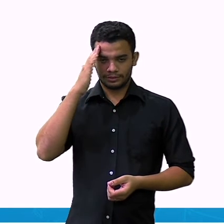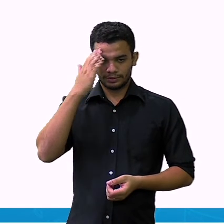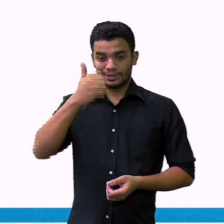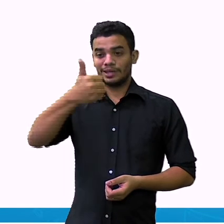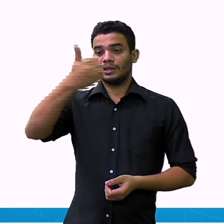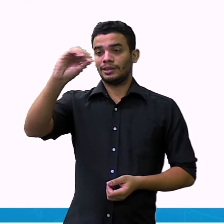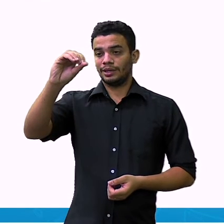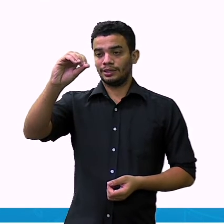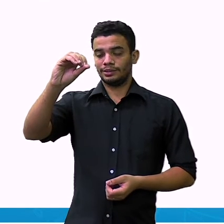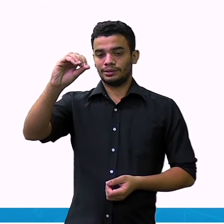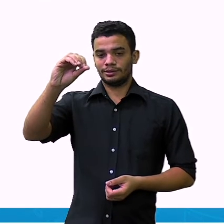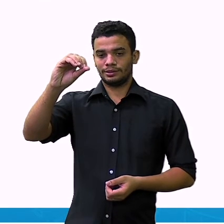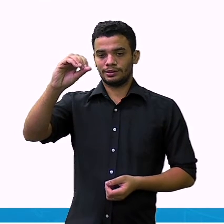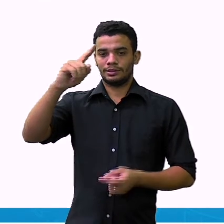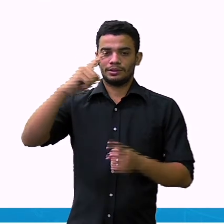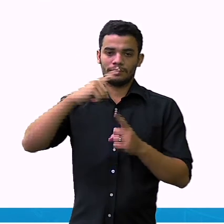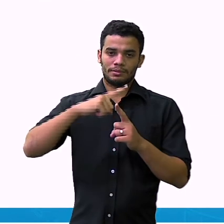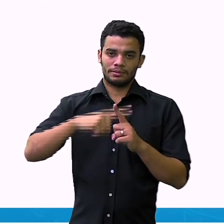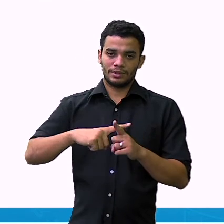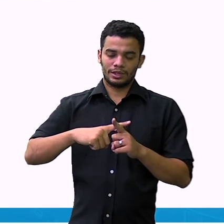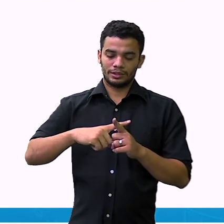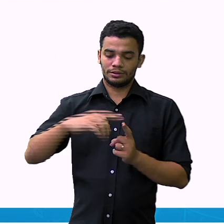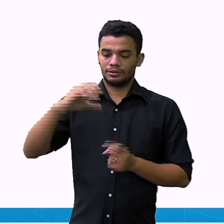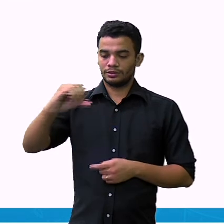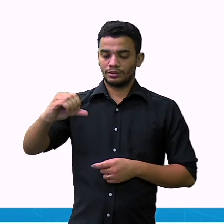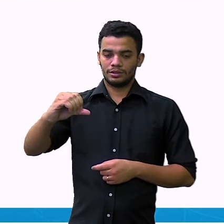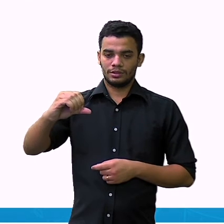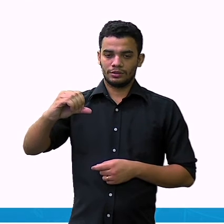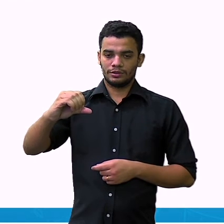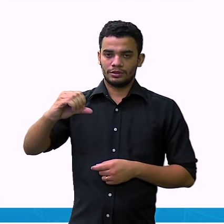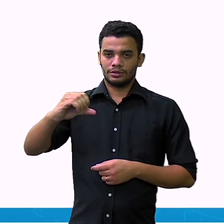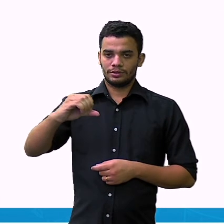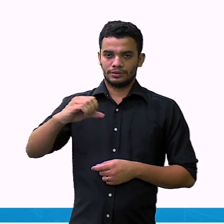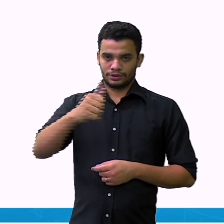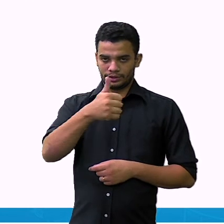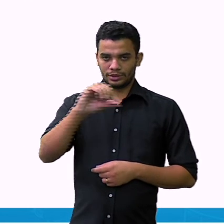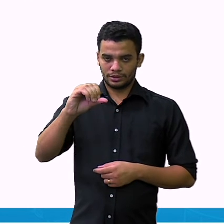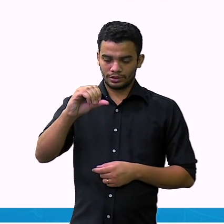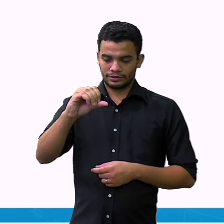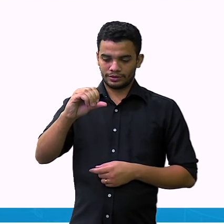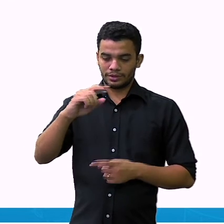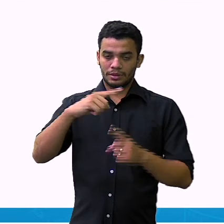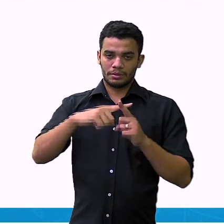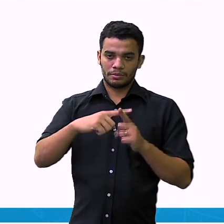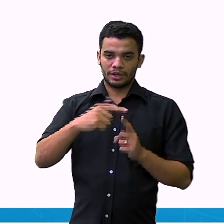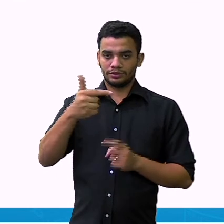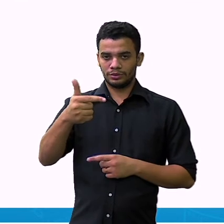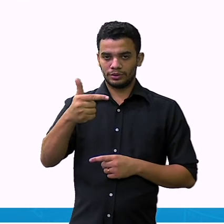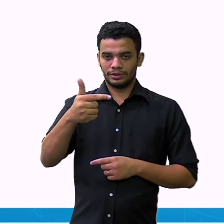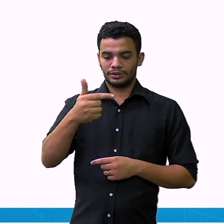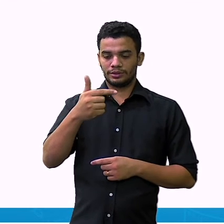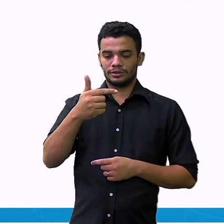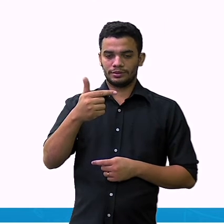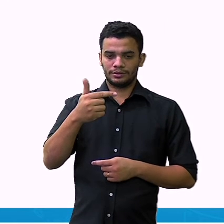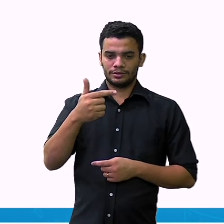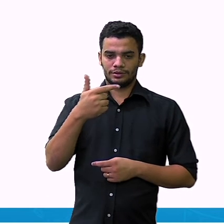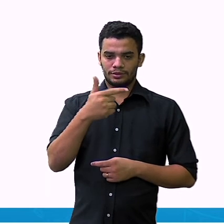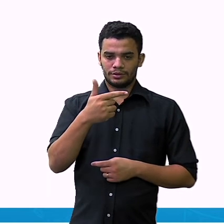mais 9, 19. 19 mais 2, 19, 20, 21. 21 mais